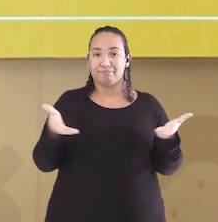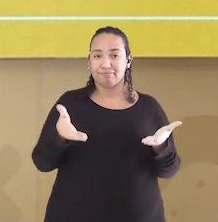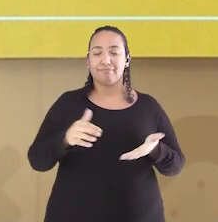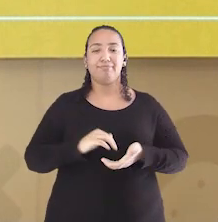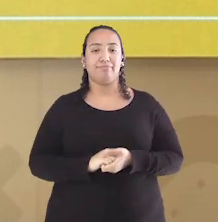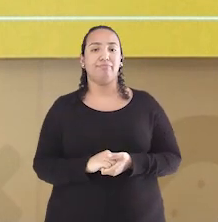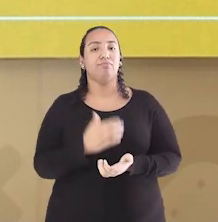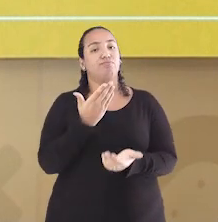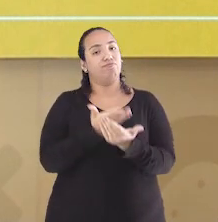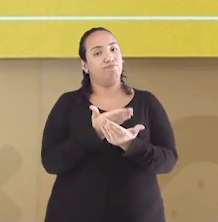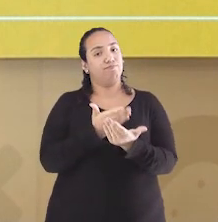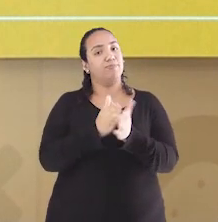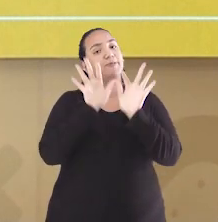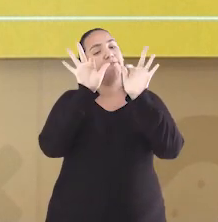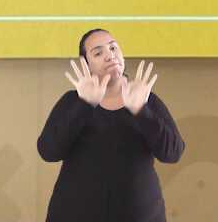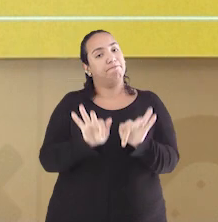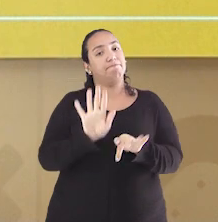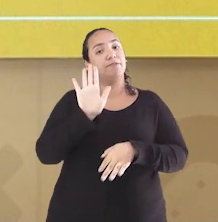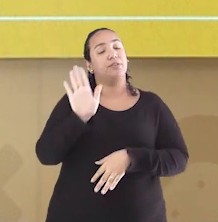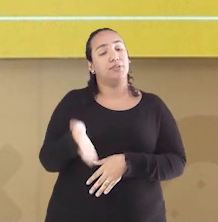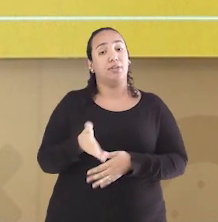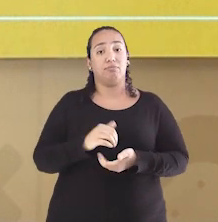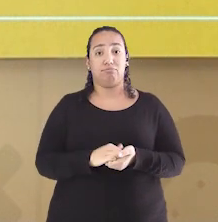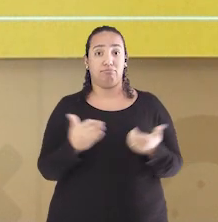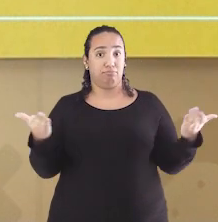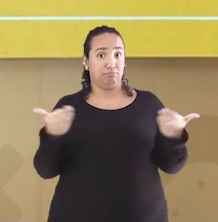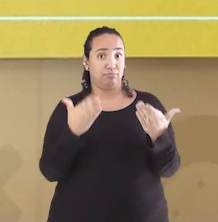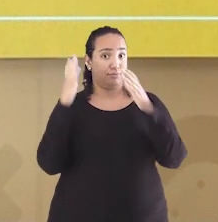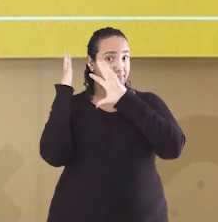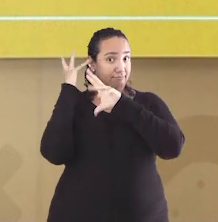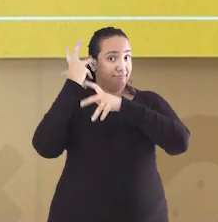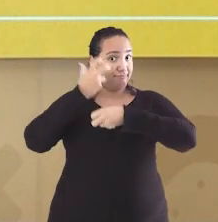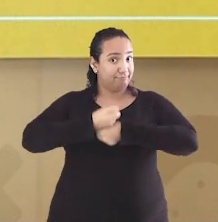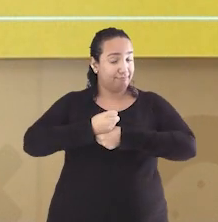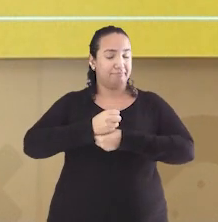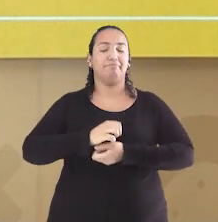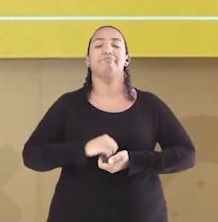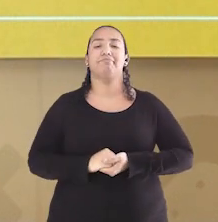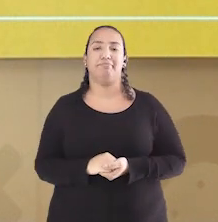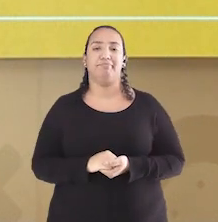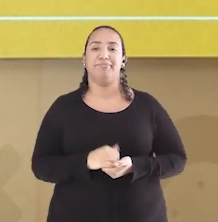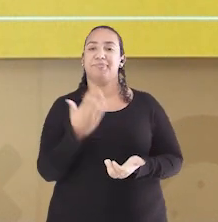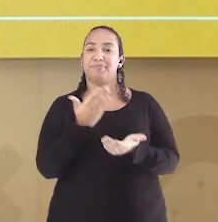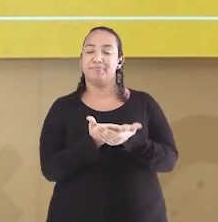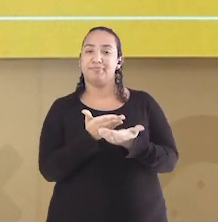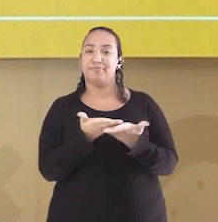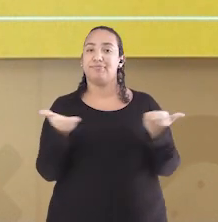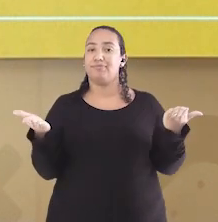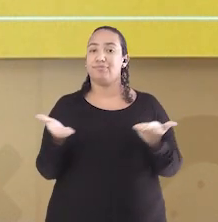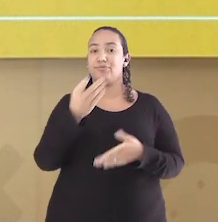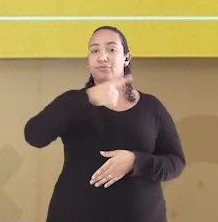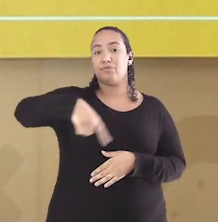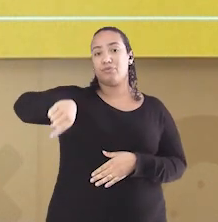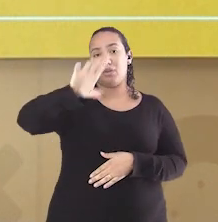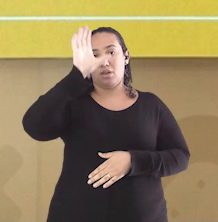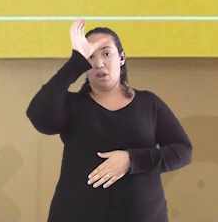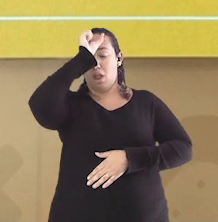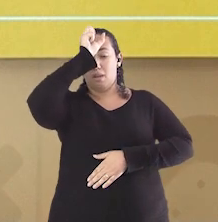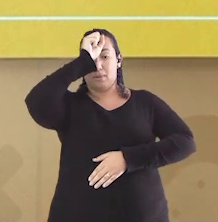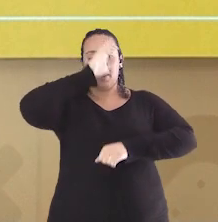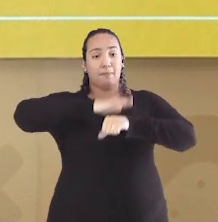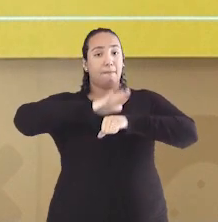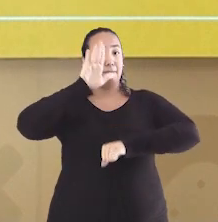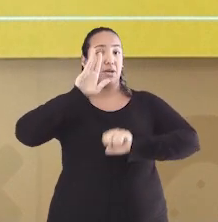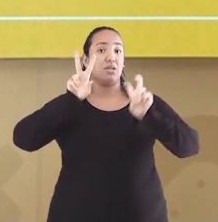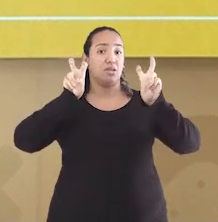na sua tela. Nossa aula está chegando ao fim. Vamos revisar o que foi visto hoje? Nessa aula, aprendemos mais